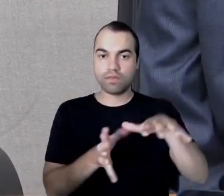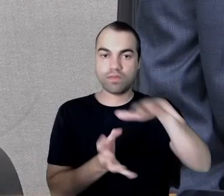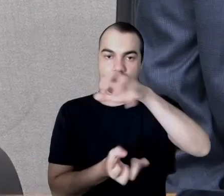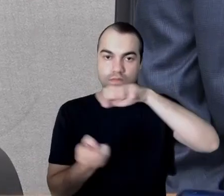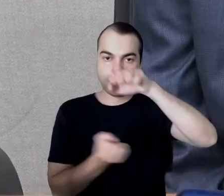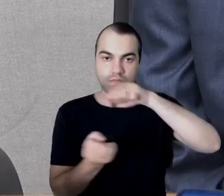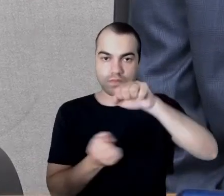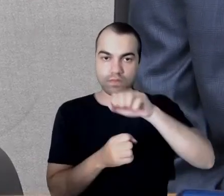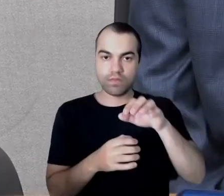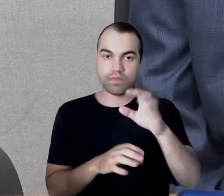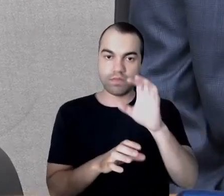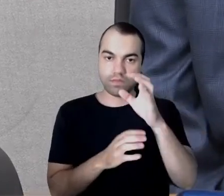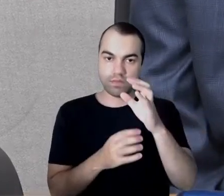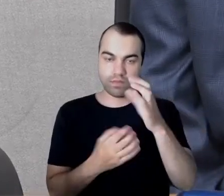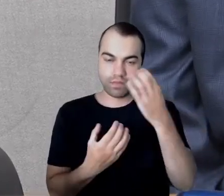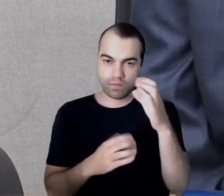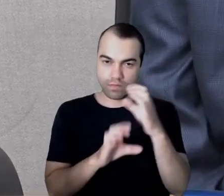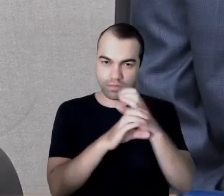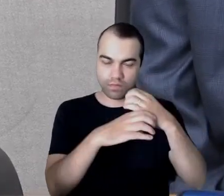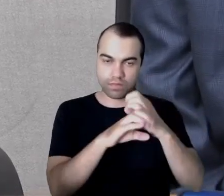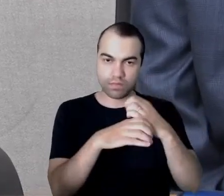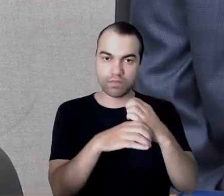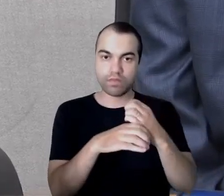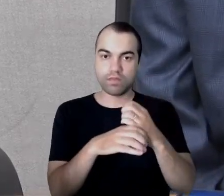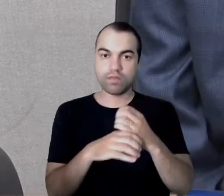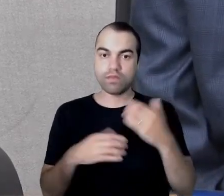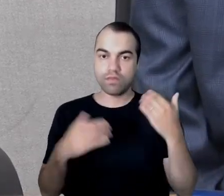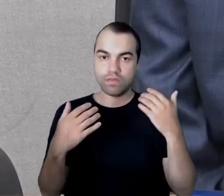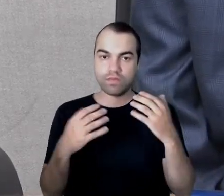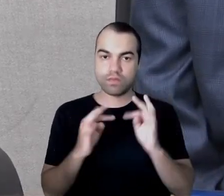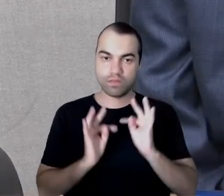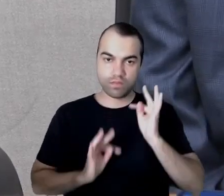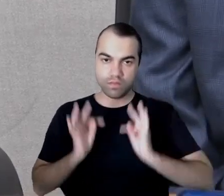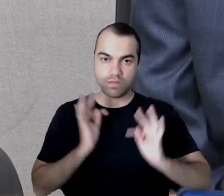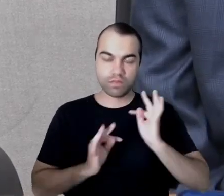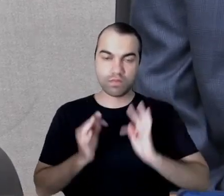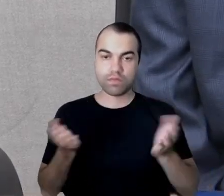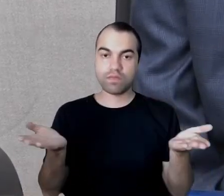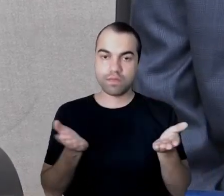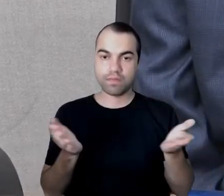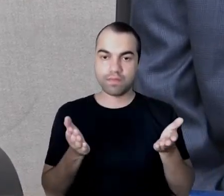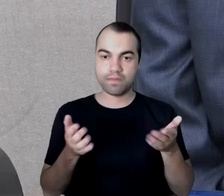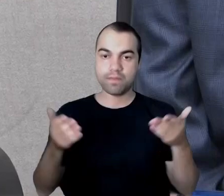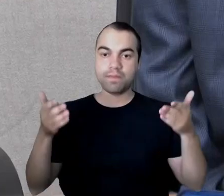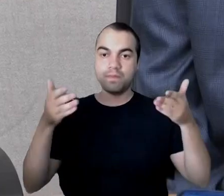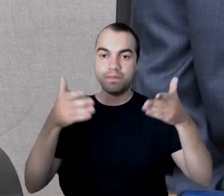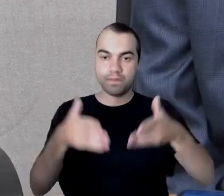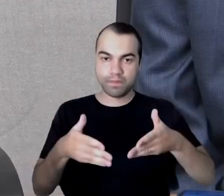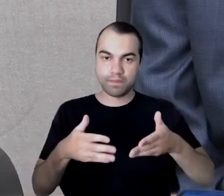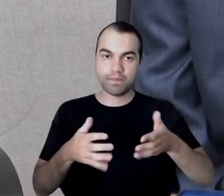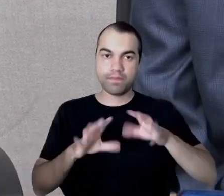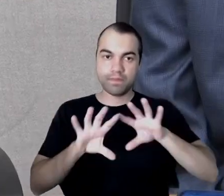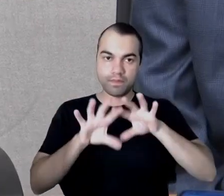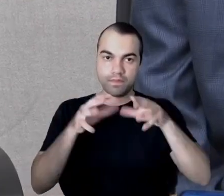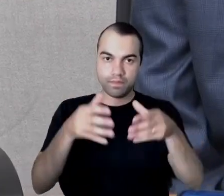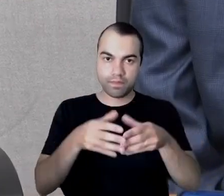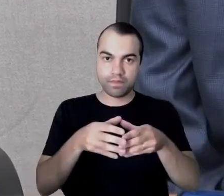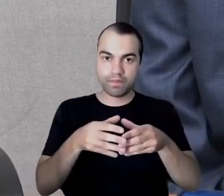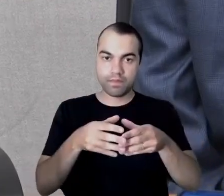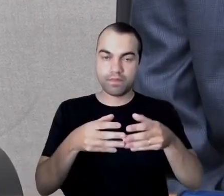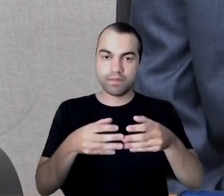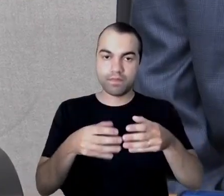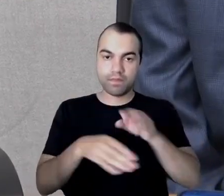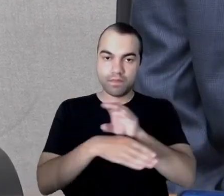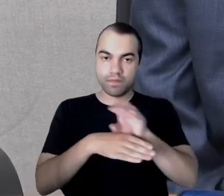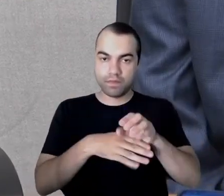meio ambiente e turismo de mérito e agora chega a essa comissão de Constituição